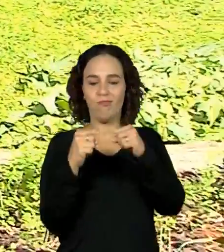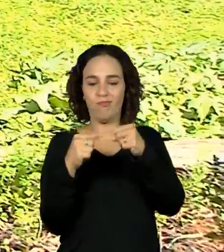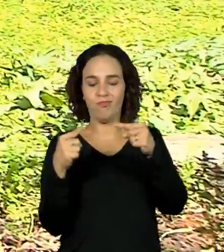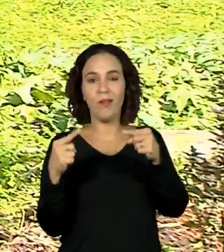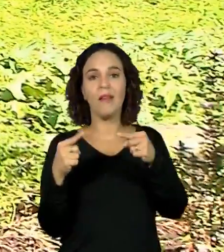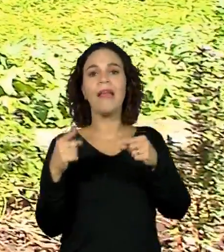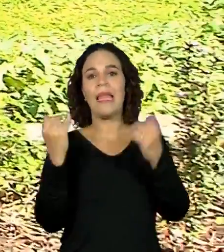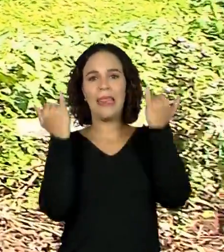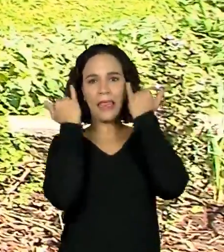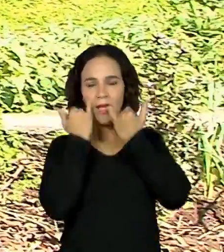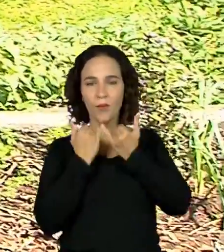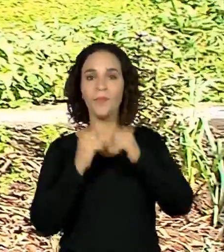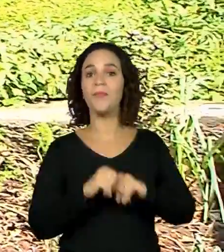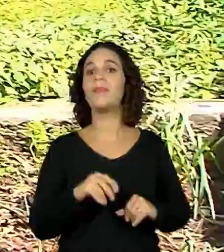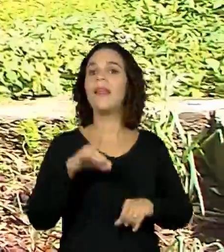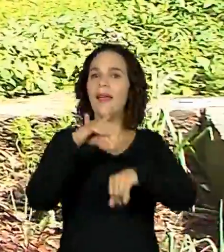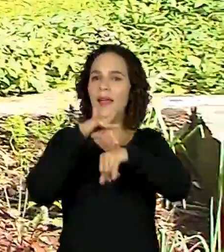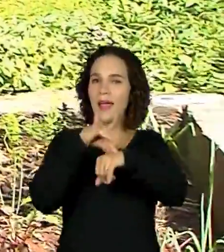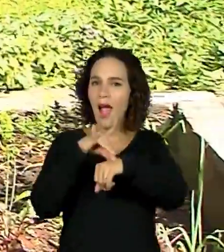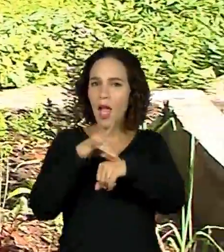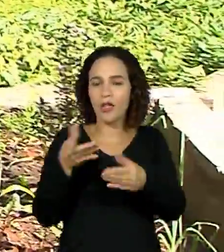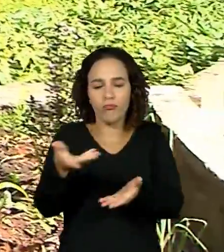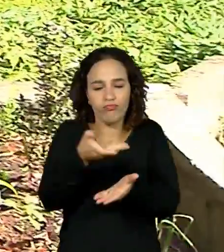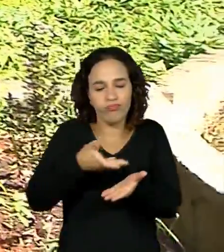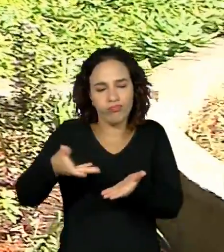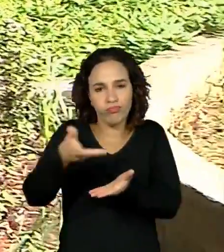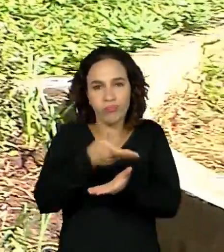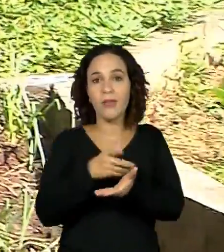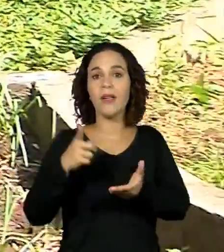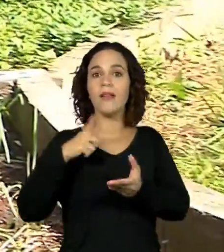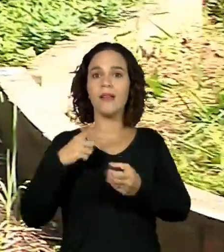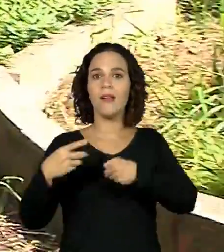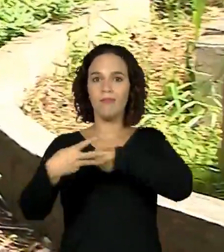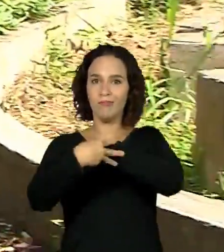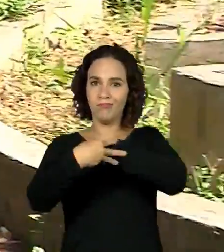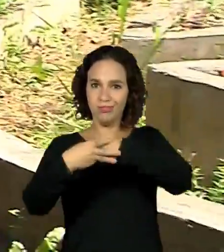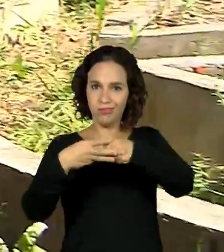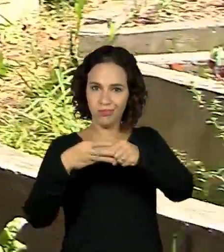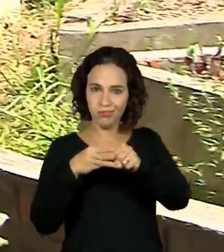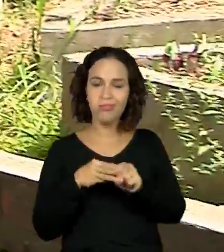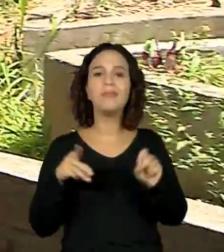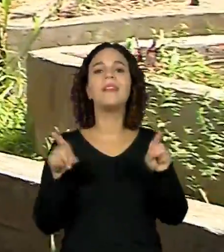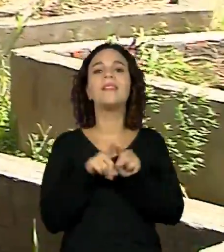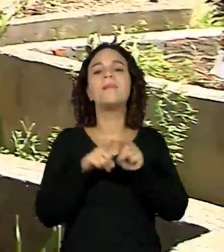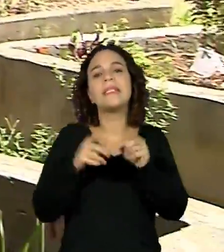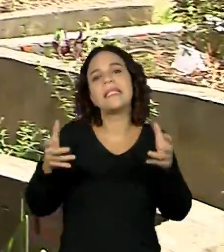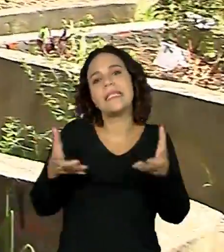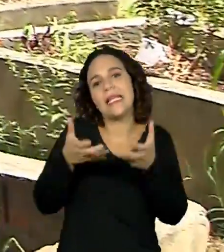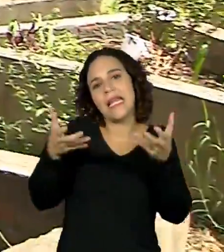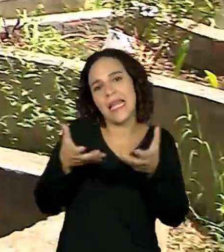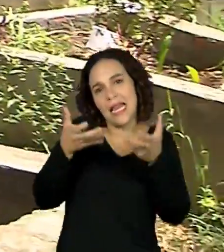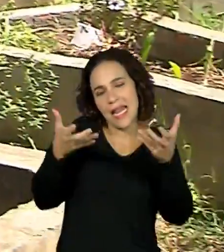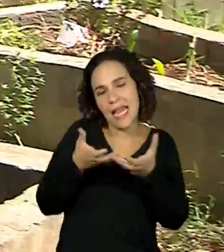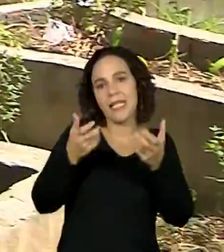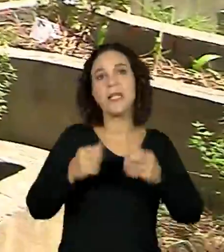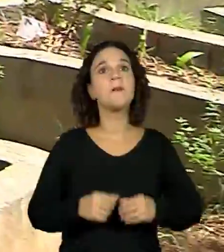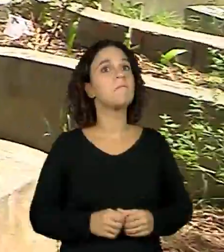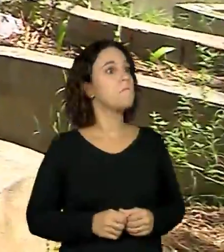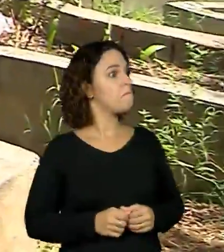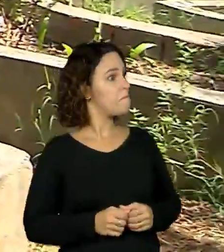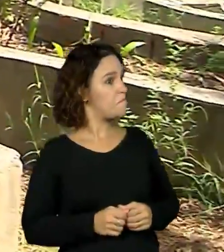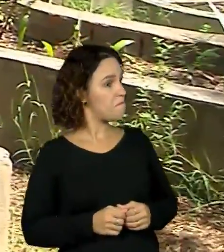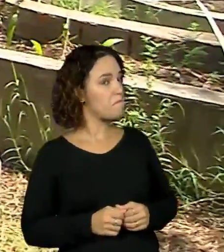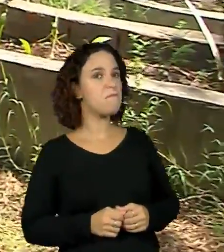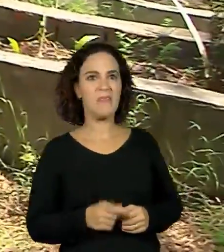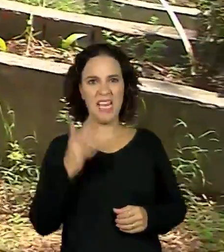integral, com ragu de carne, abobrinha refogada e salada de fruta italiana. Delícia, hein? Oh. Você acha que eles vão comer